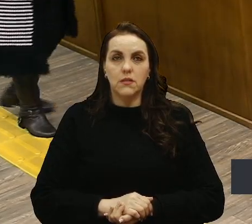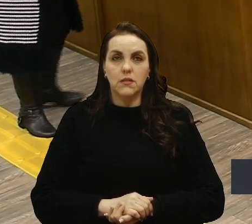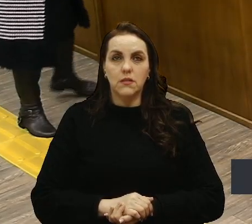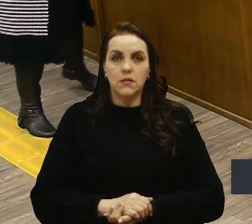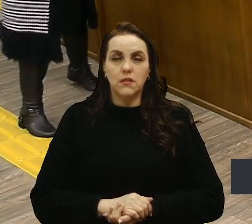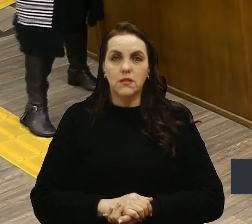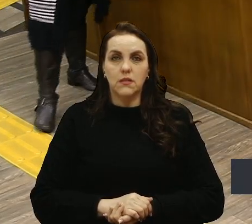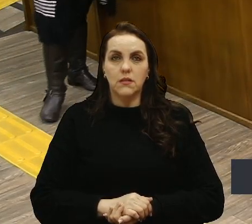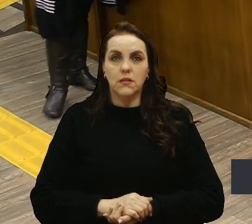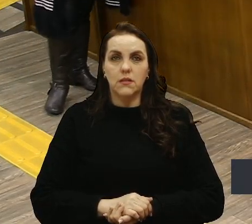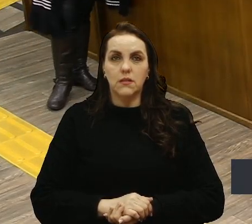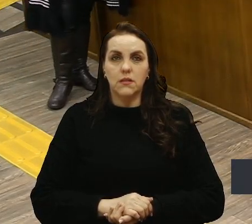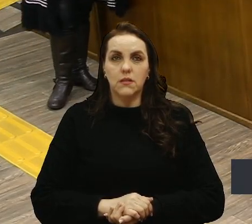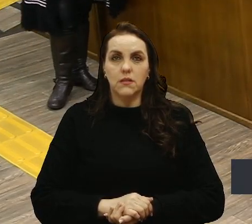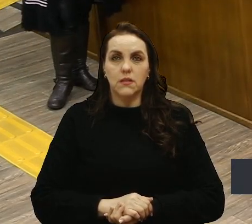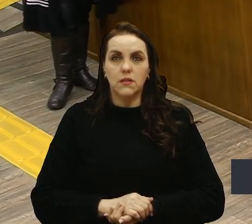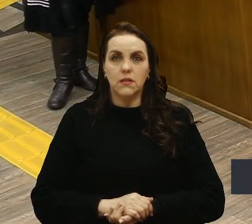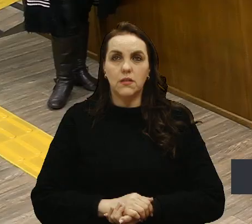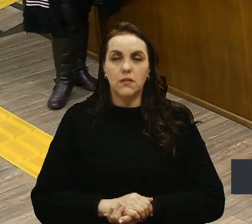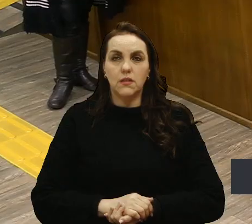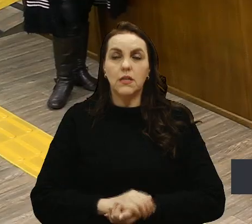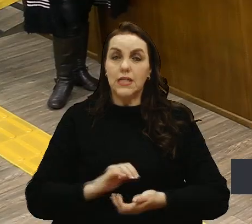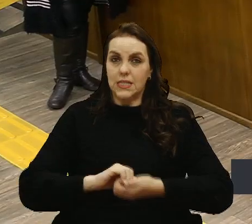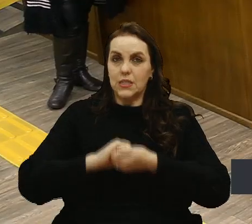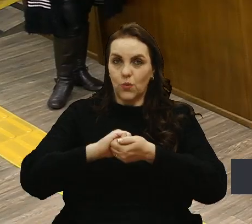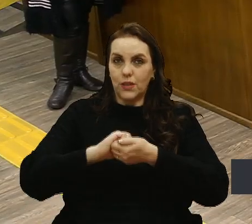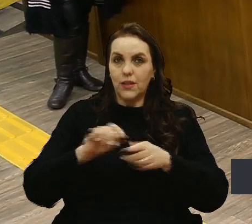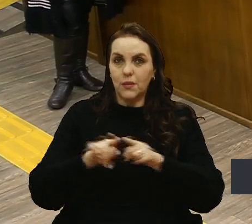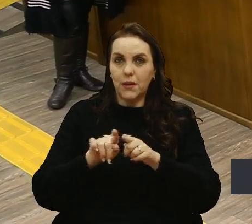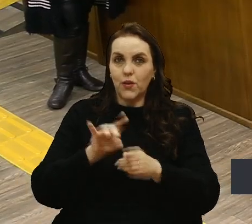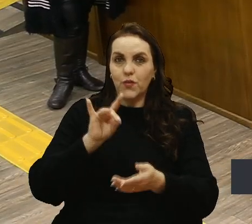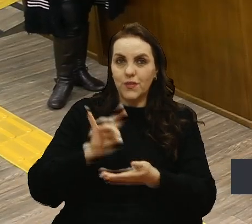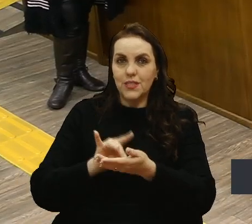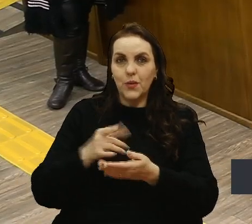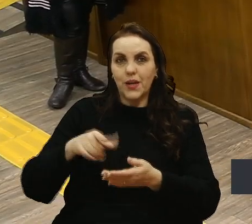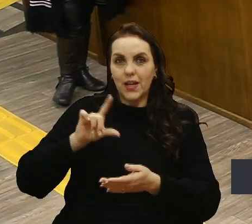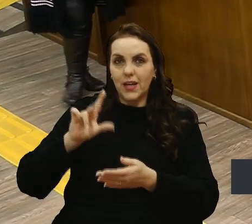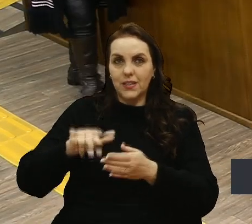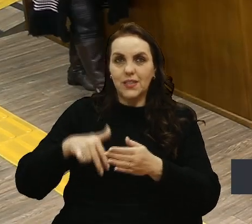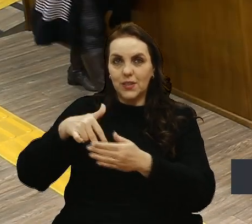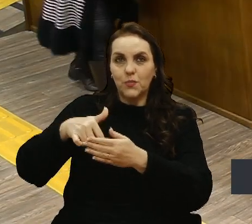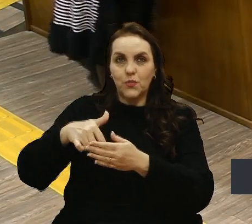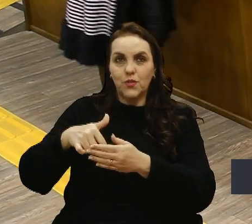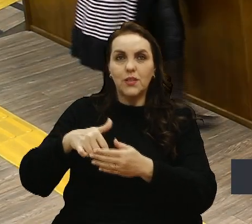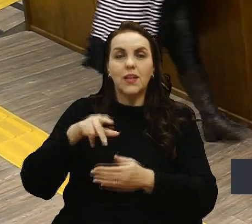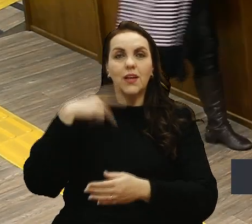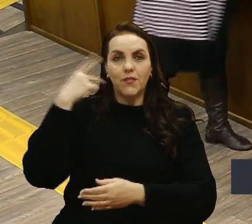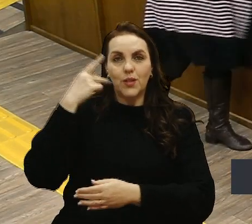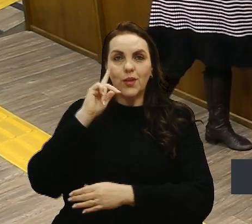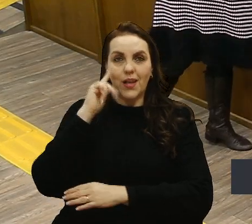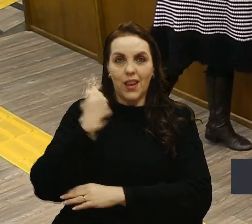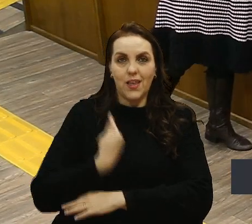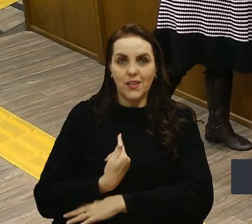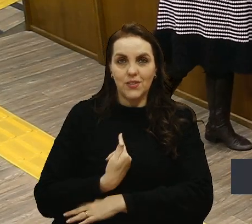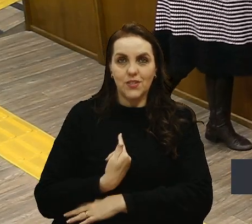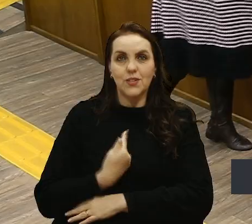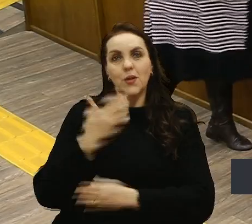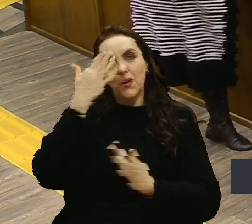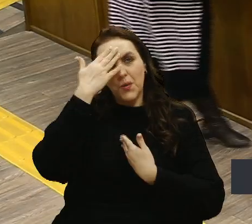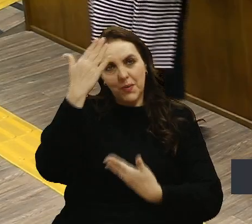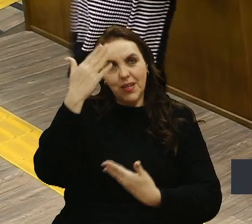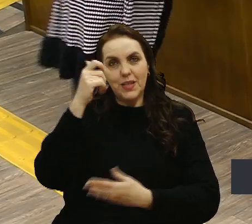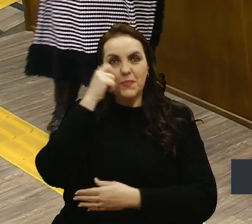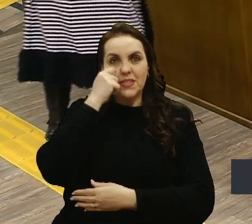E saudar de forma oficial, já saudei antes na tribuna, né, vereadora Gladys, sua presença. A Gladys, olha aí, ó. Obrigado pela